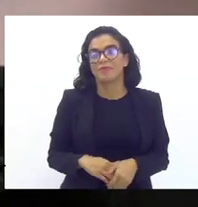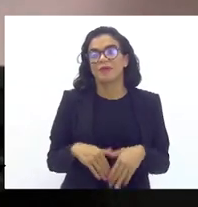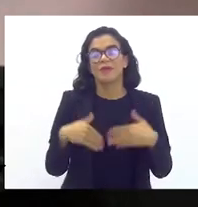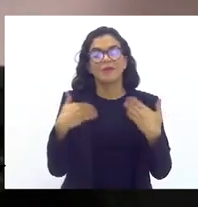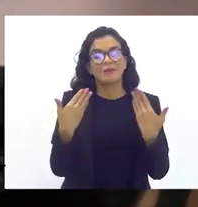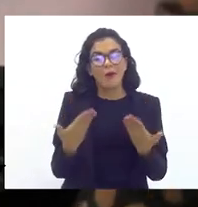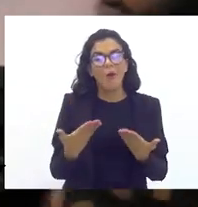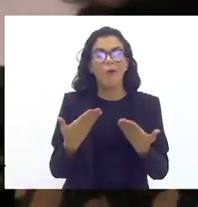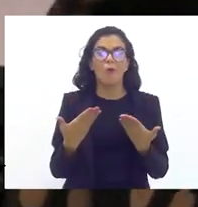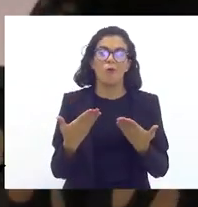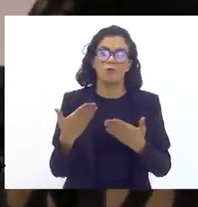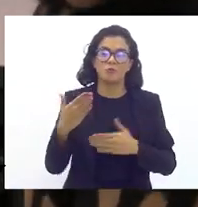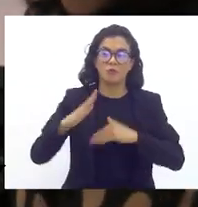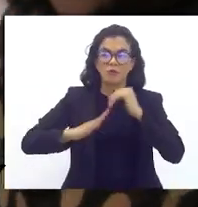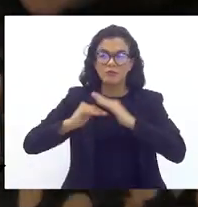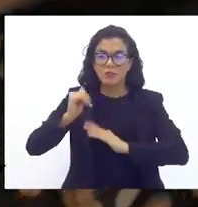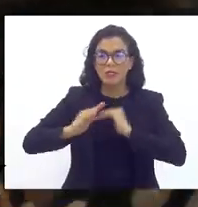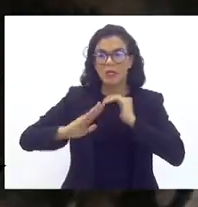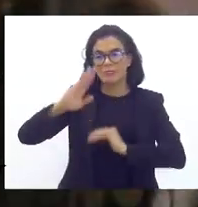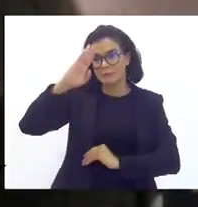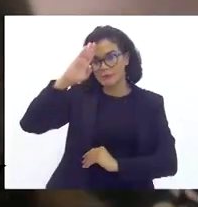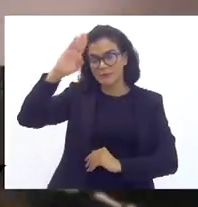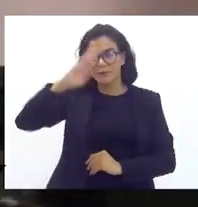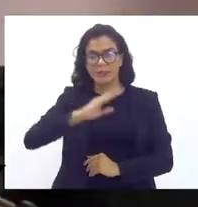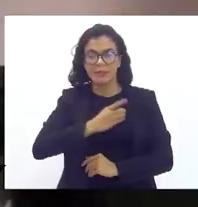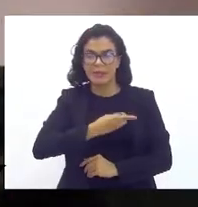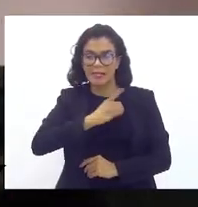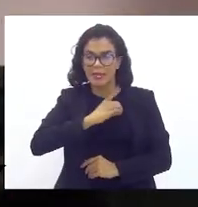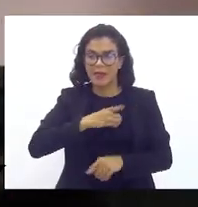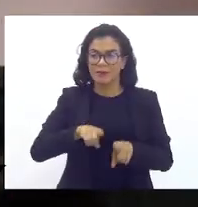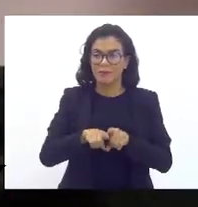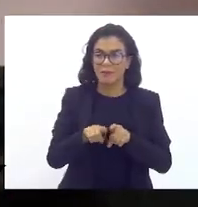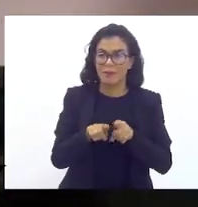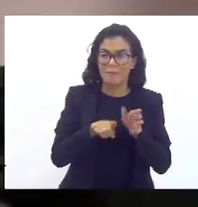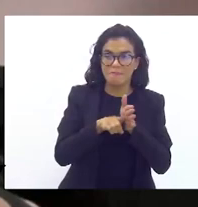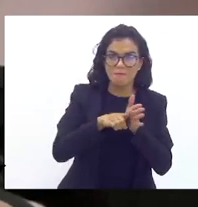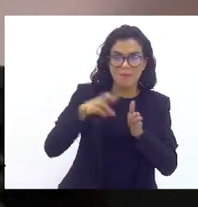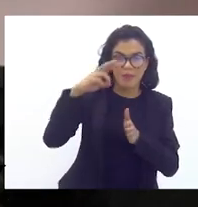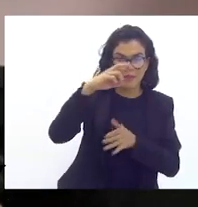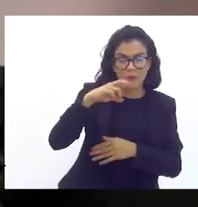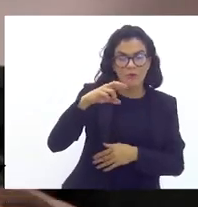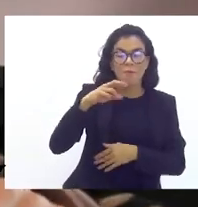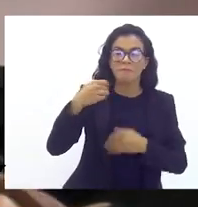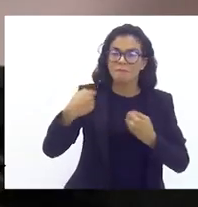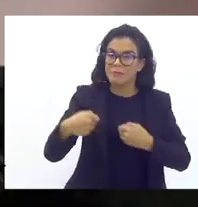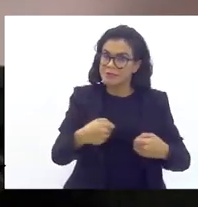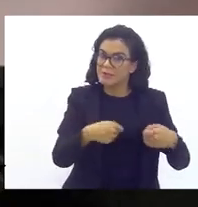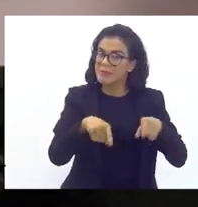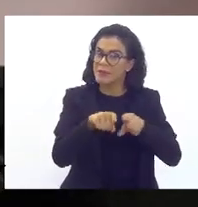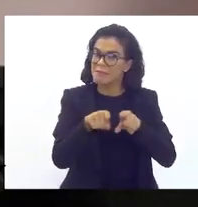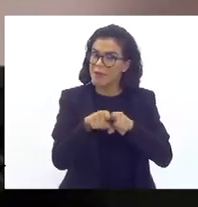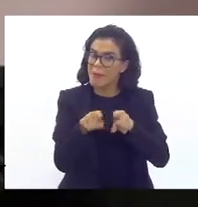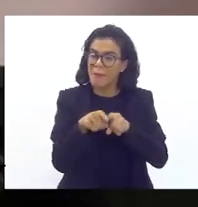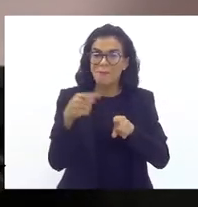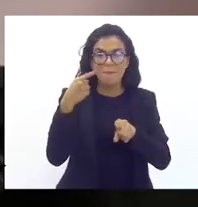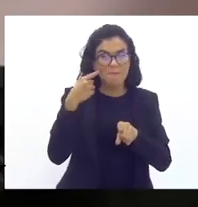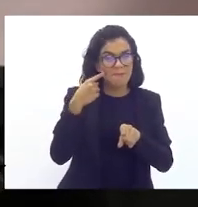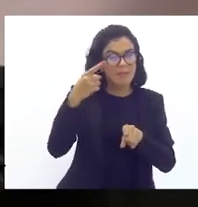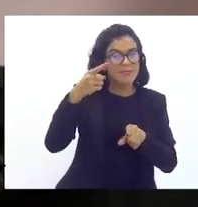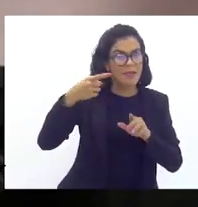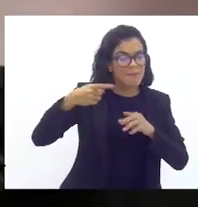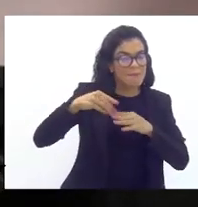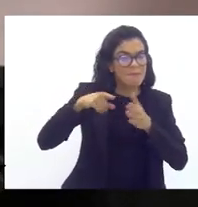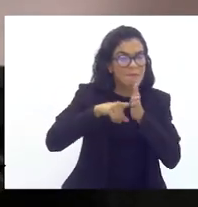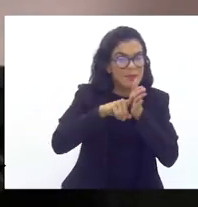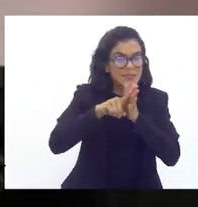os técnicos em si principalmente os delegados e os peritos precisam talvez se basear um pouco mais em pesquisas mais